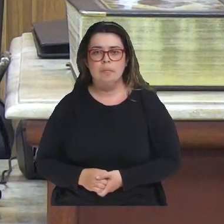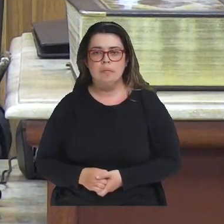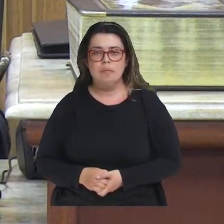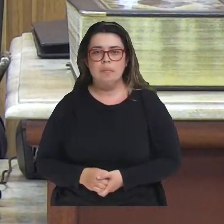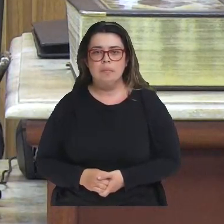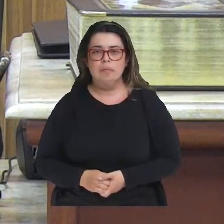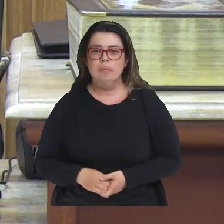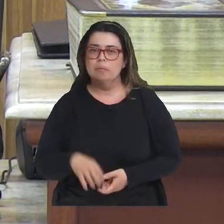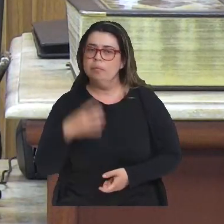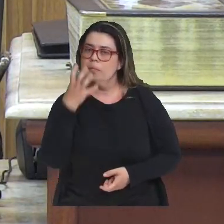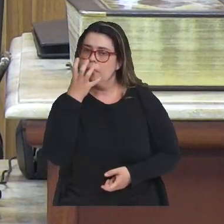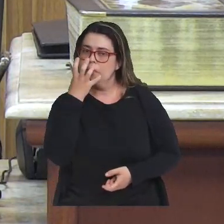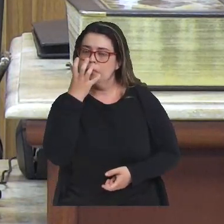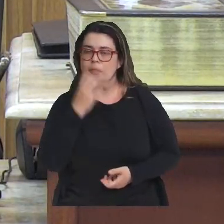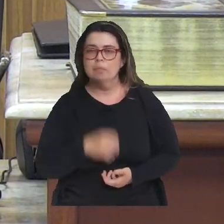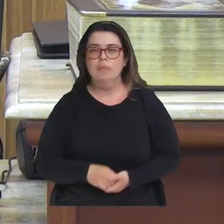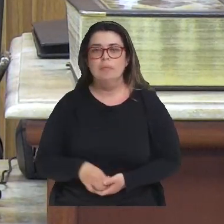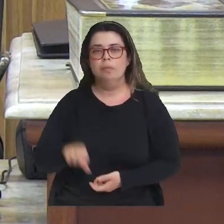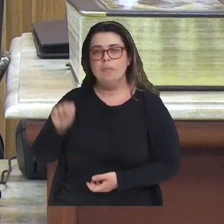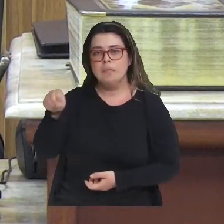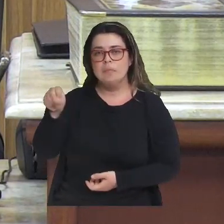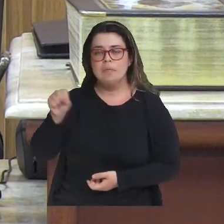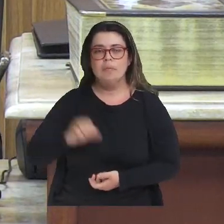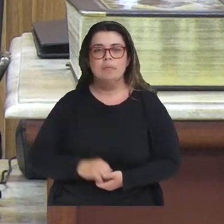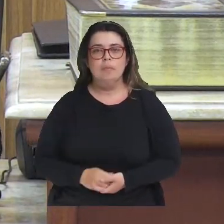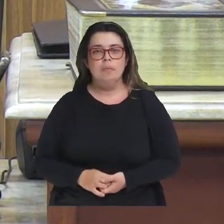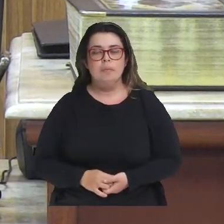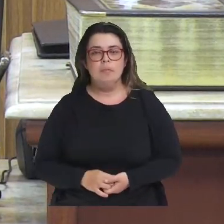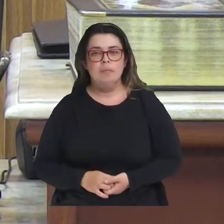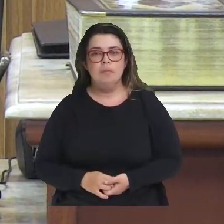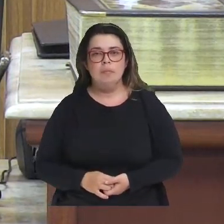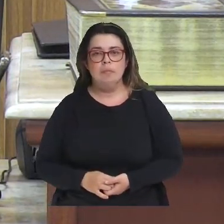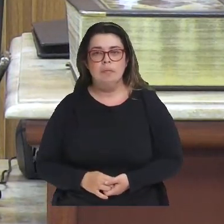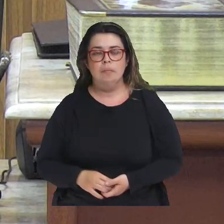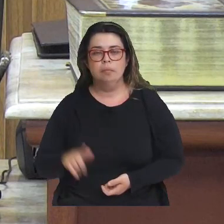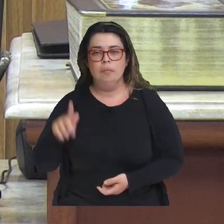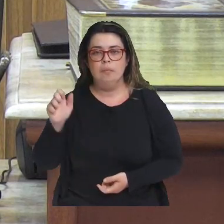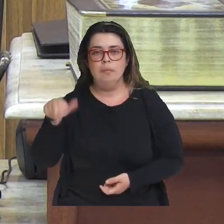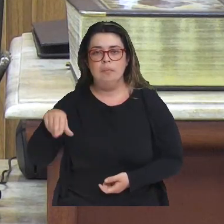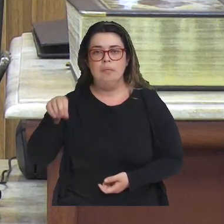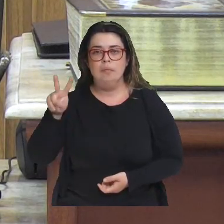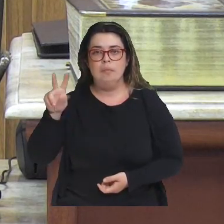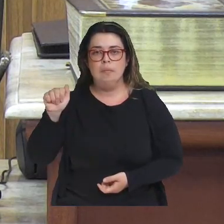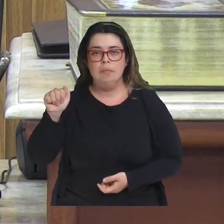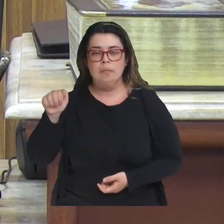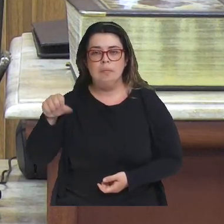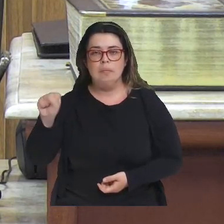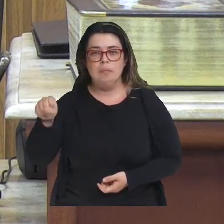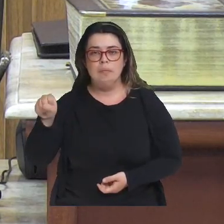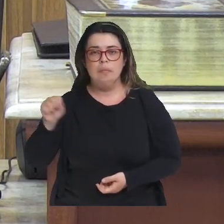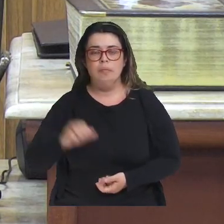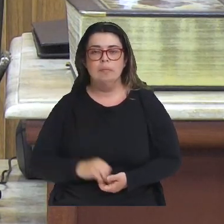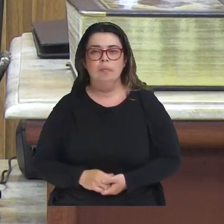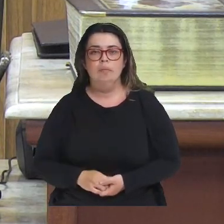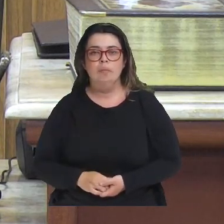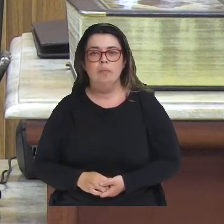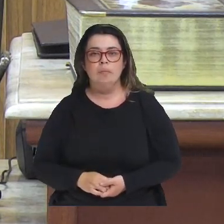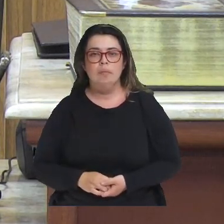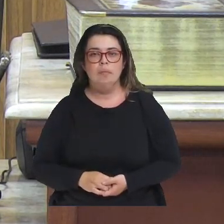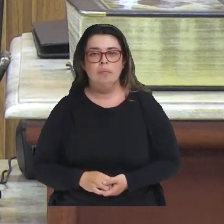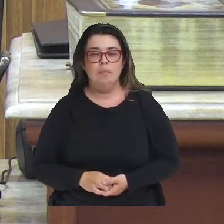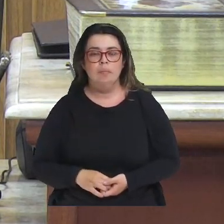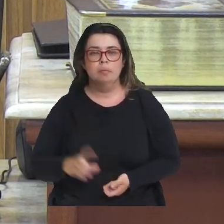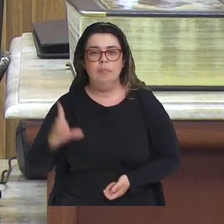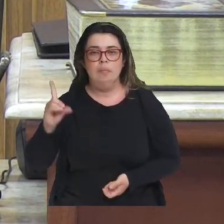Alexandre Cobra Vêncio. Alexandre Cachorrão, vota sim. Dionísio de Gênova. Tenente de Gênova, vota sim.